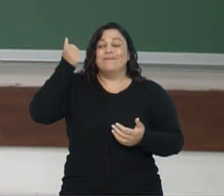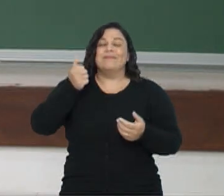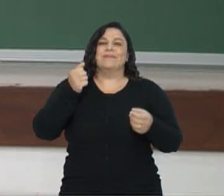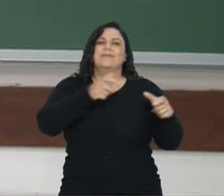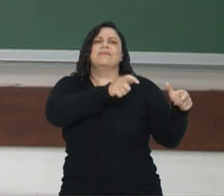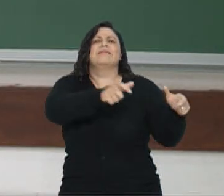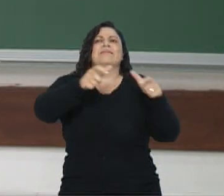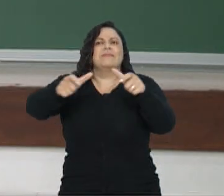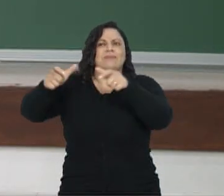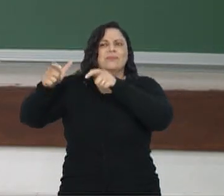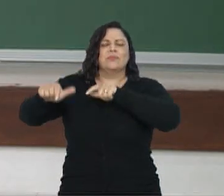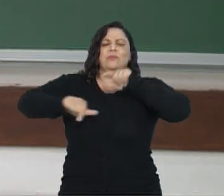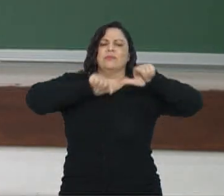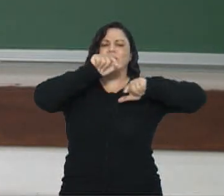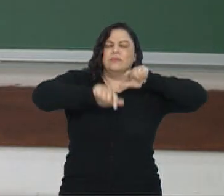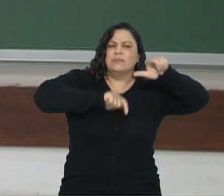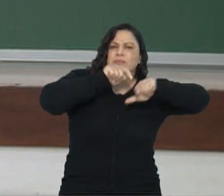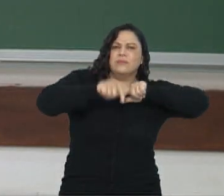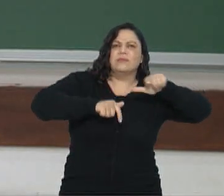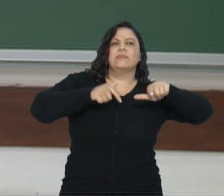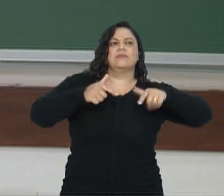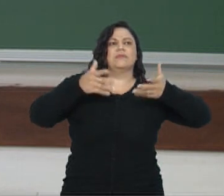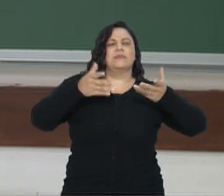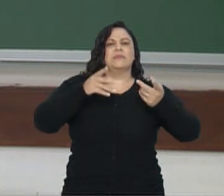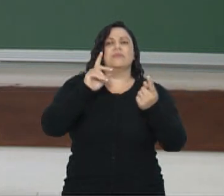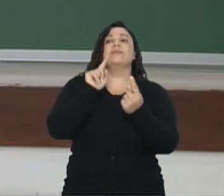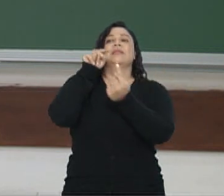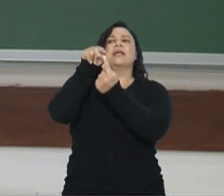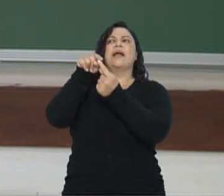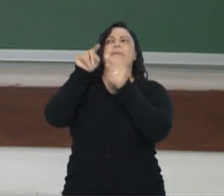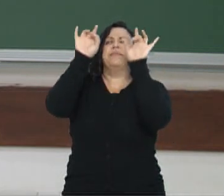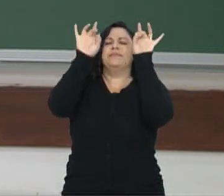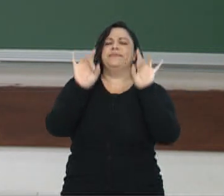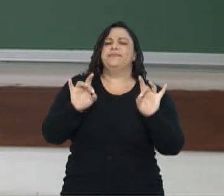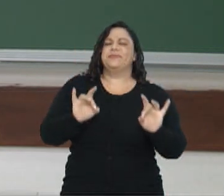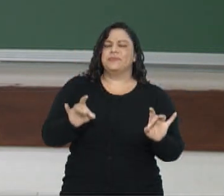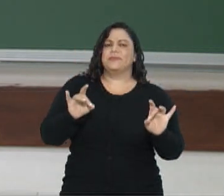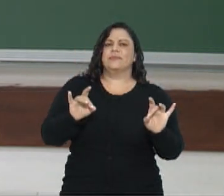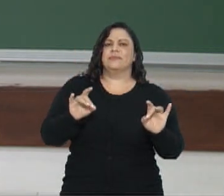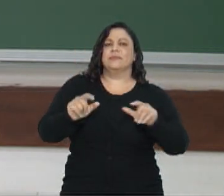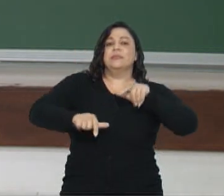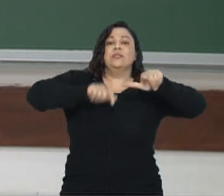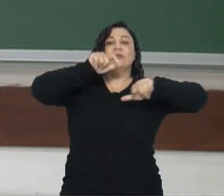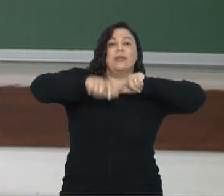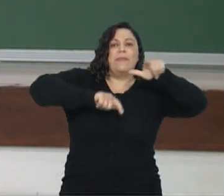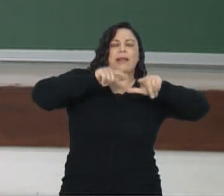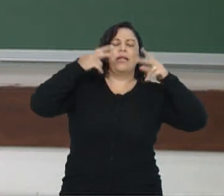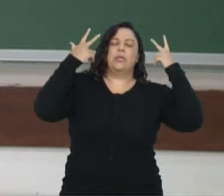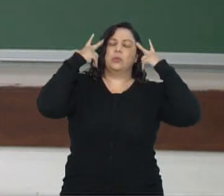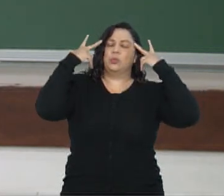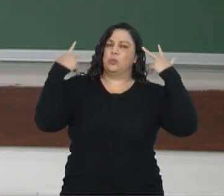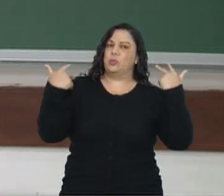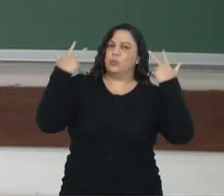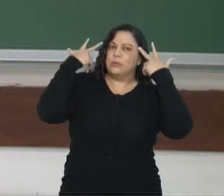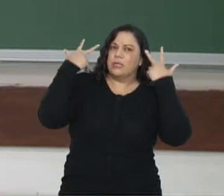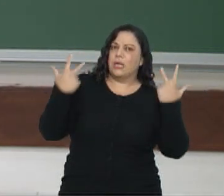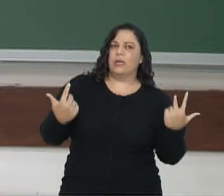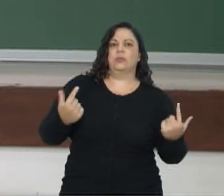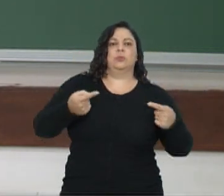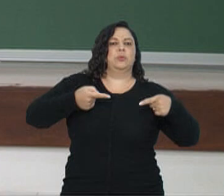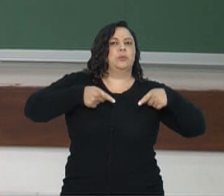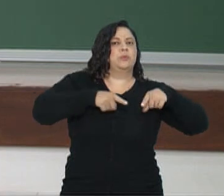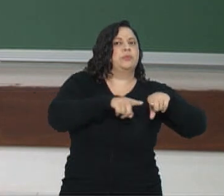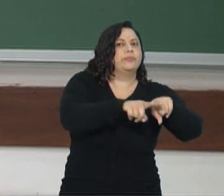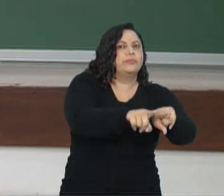de trabalho, aí por diante. E essa especialização levaria esse trabalhador a naturalmente, pela concorrência, a conseguir salários